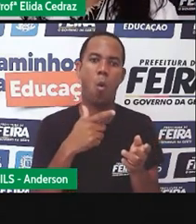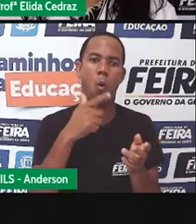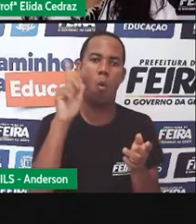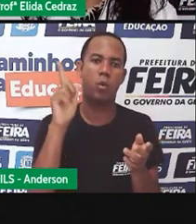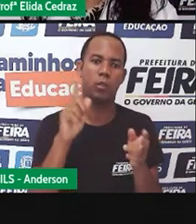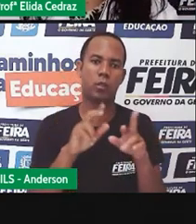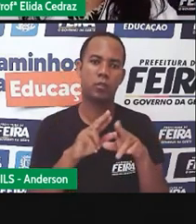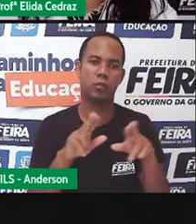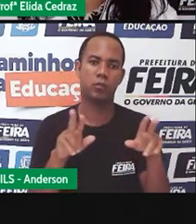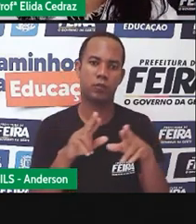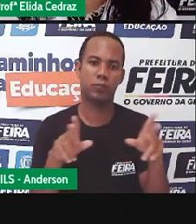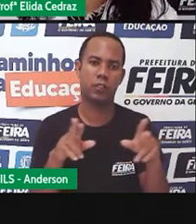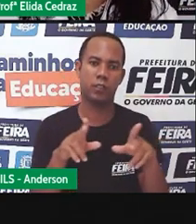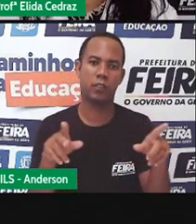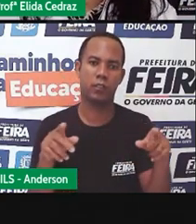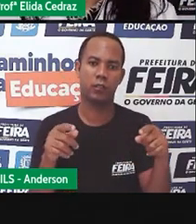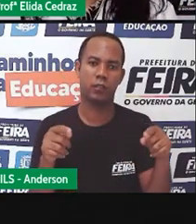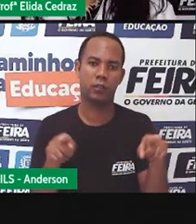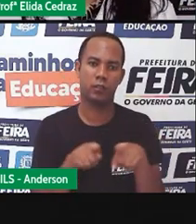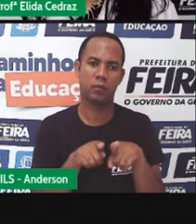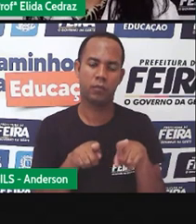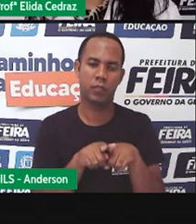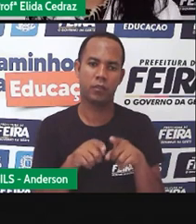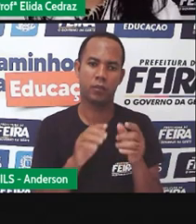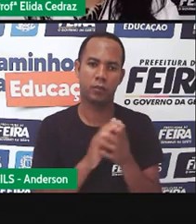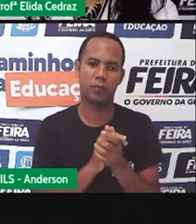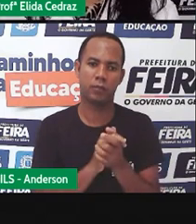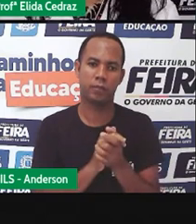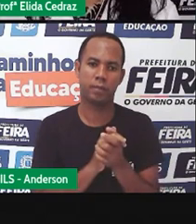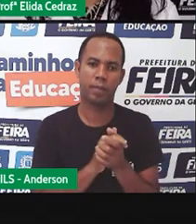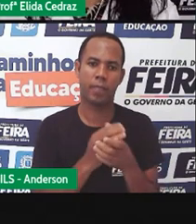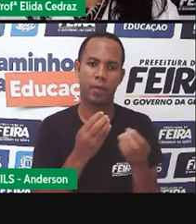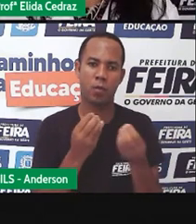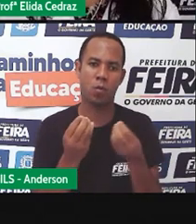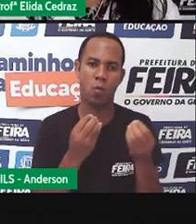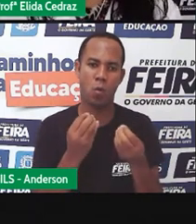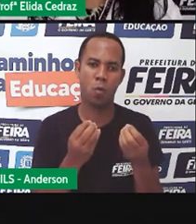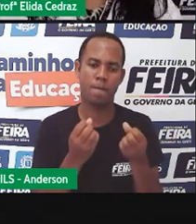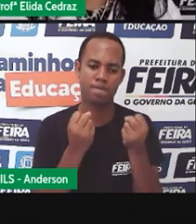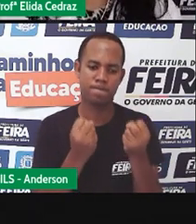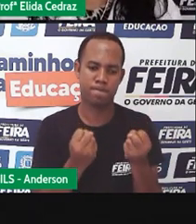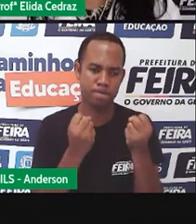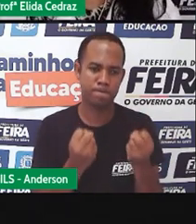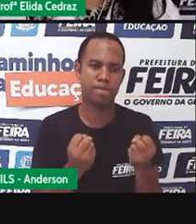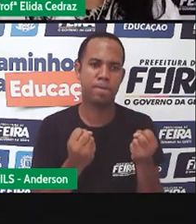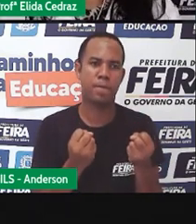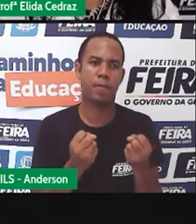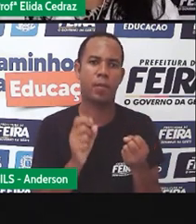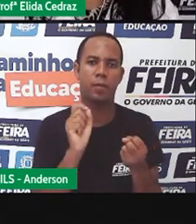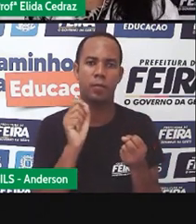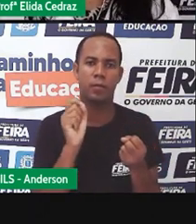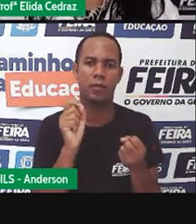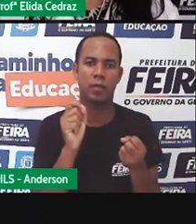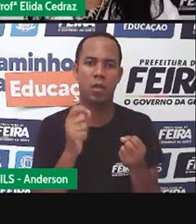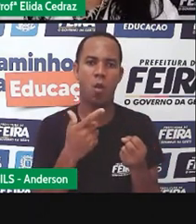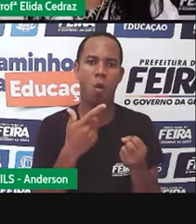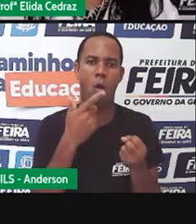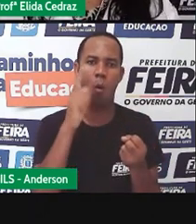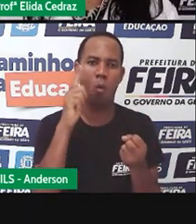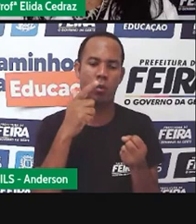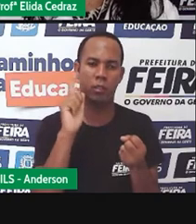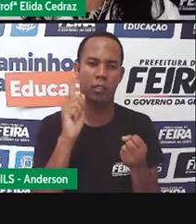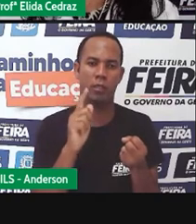também são flexíveis. A resistência é uma outra propriedade e nós